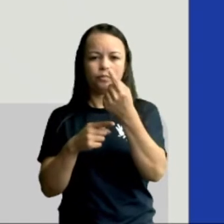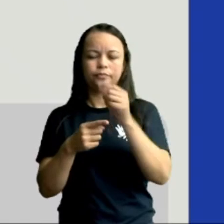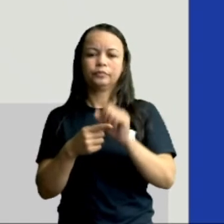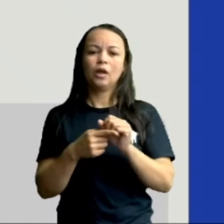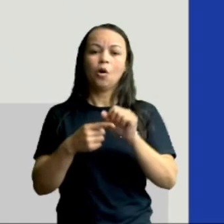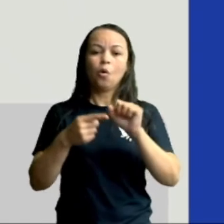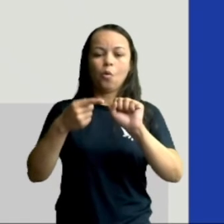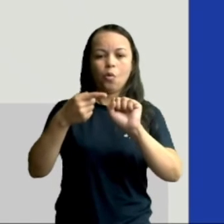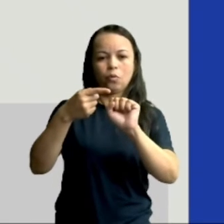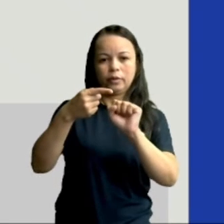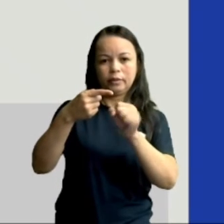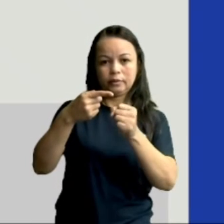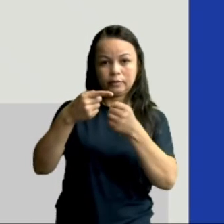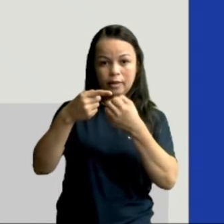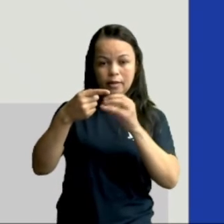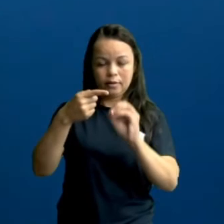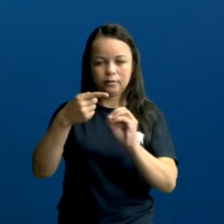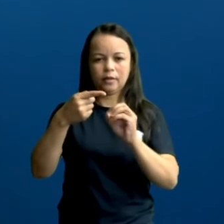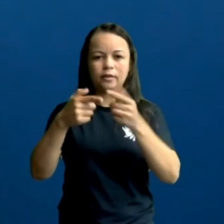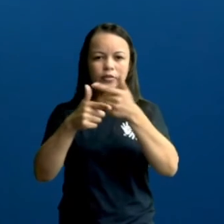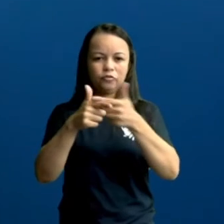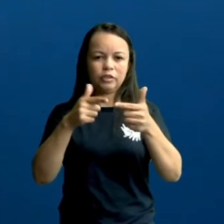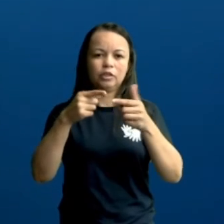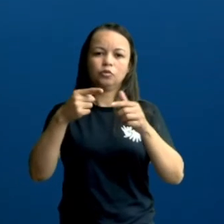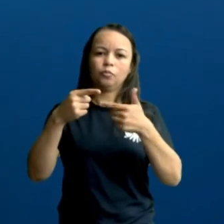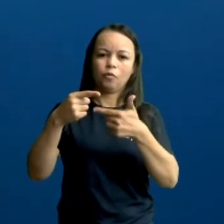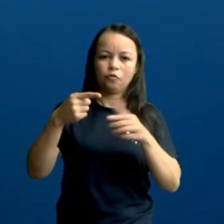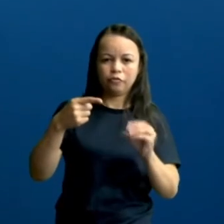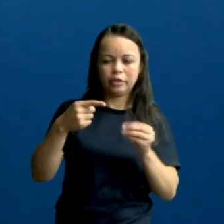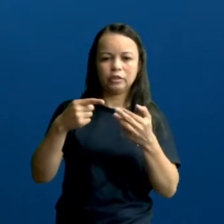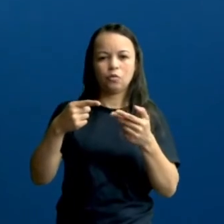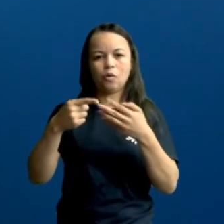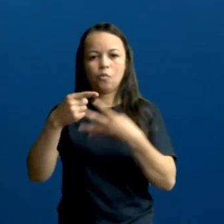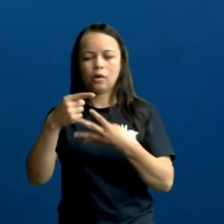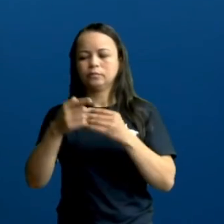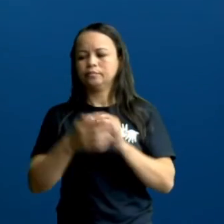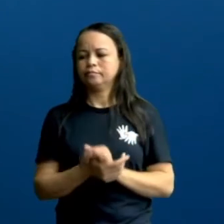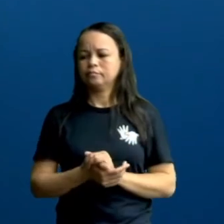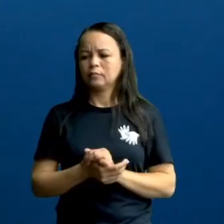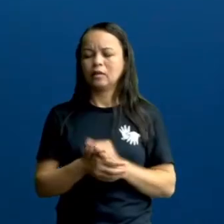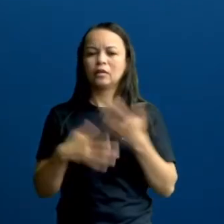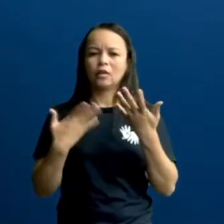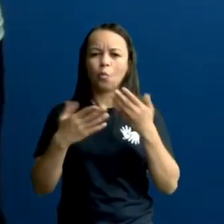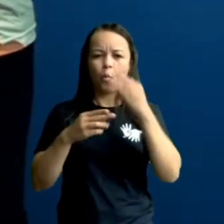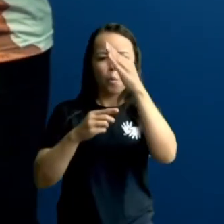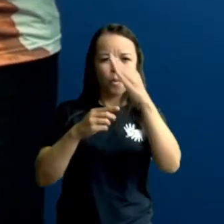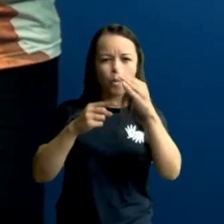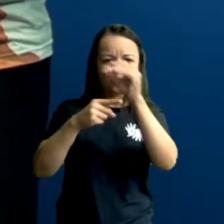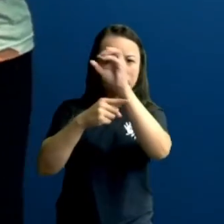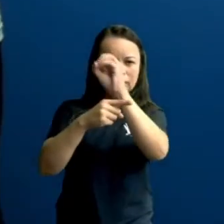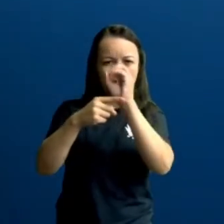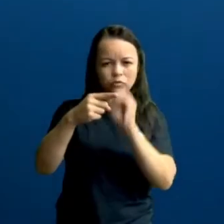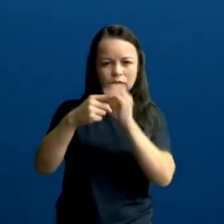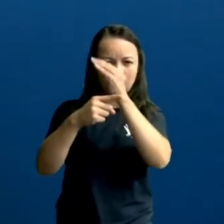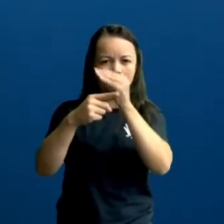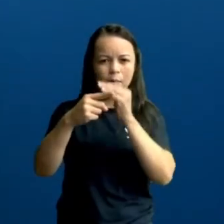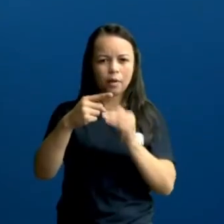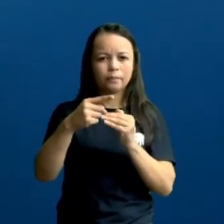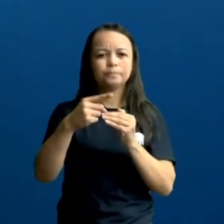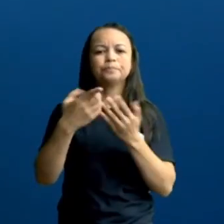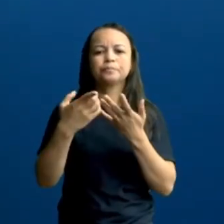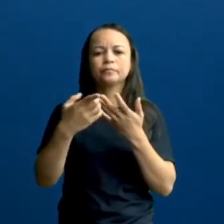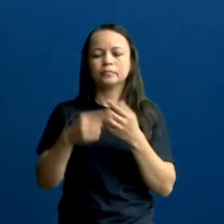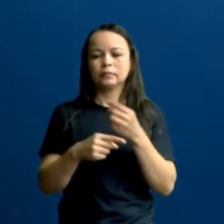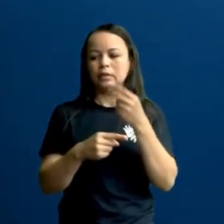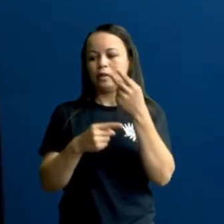4. Facilita para mim, professora? Corta o zero. Vamos dividir aí 2 por 2, 1.